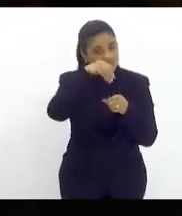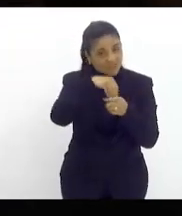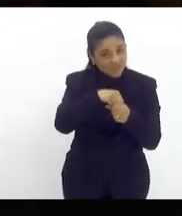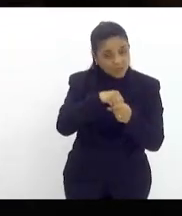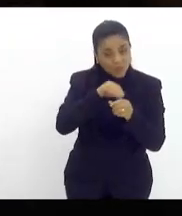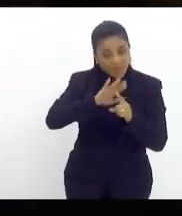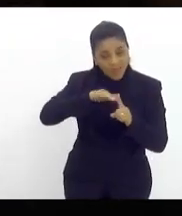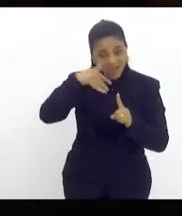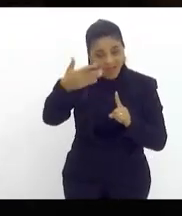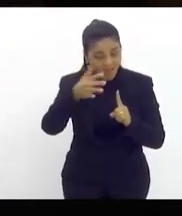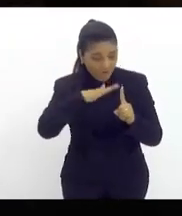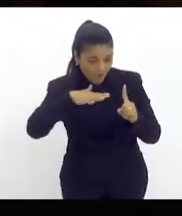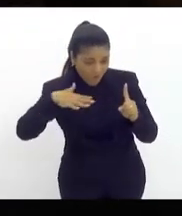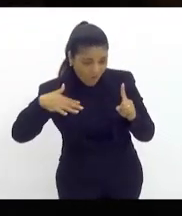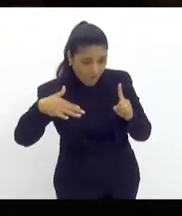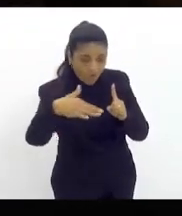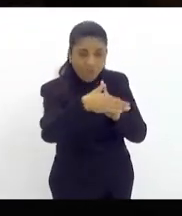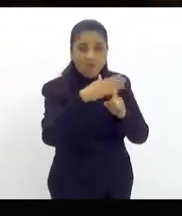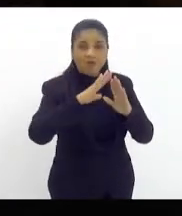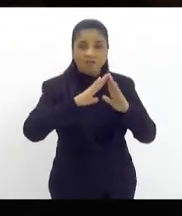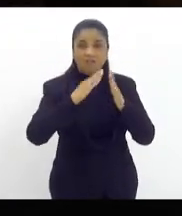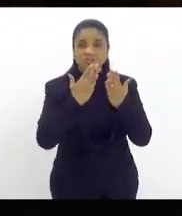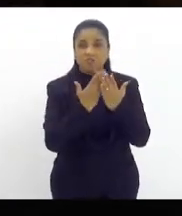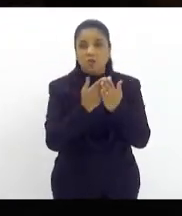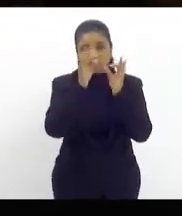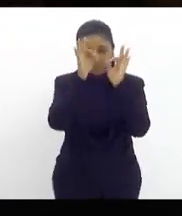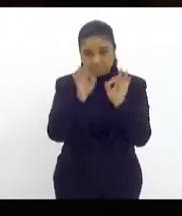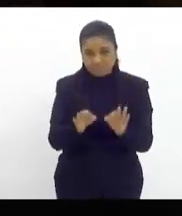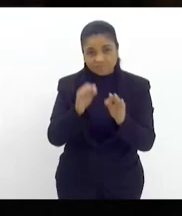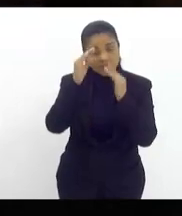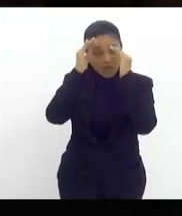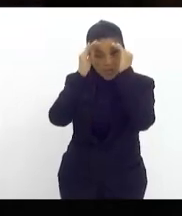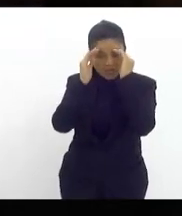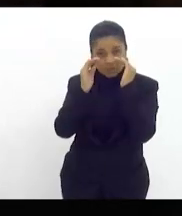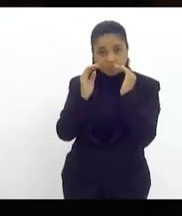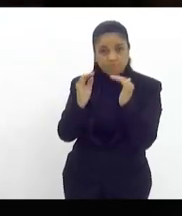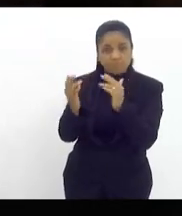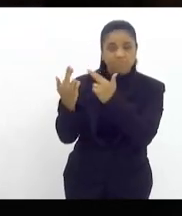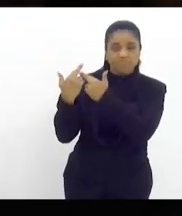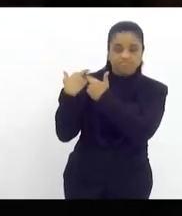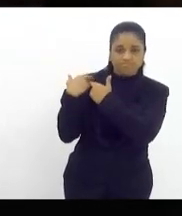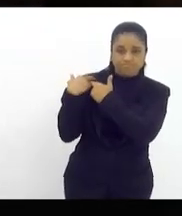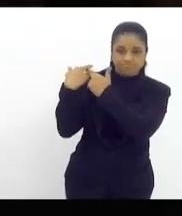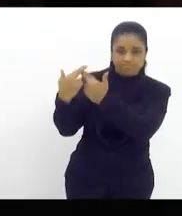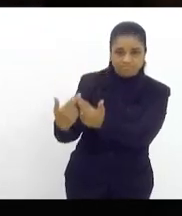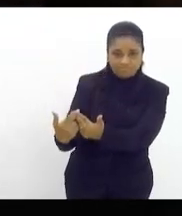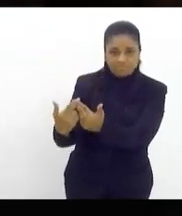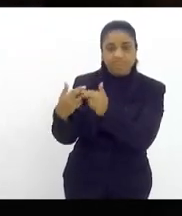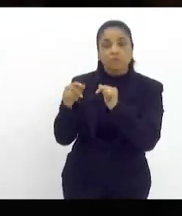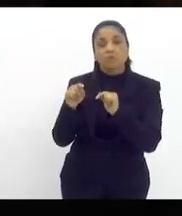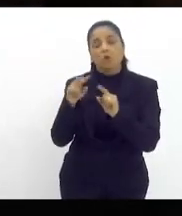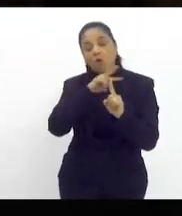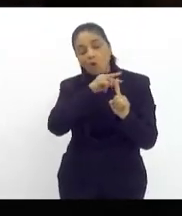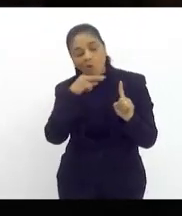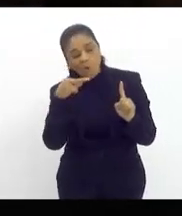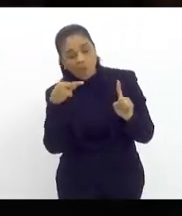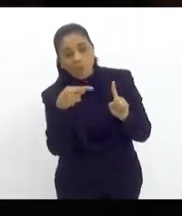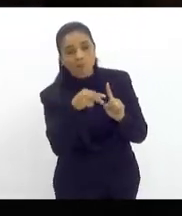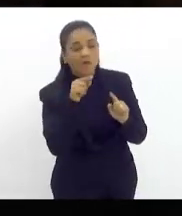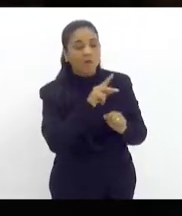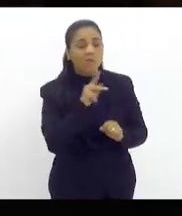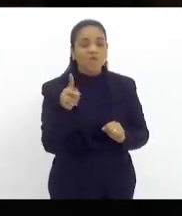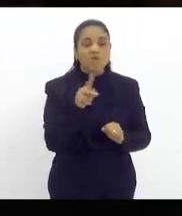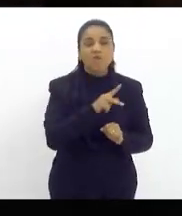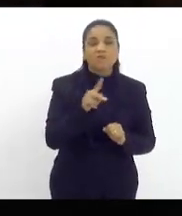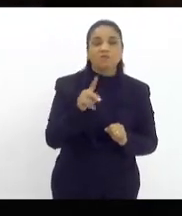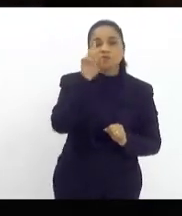mas ao redor da escola de maneira concreta de maneira responsável de maneira a olhar por exemplo aquele professor